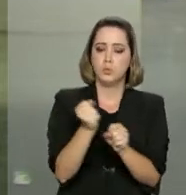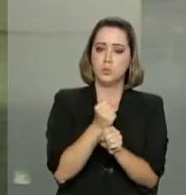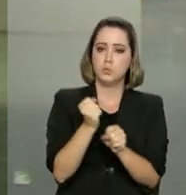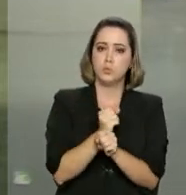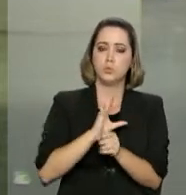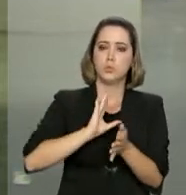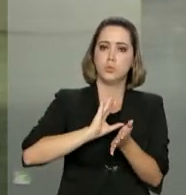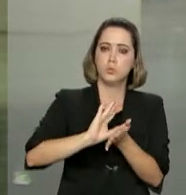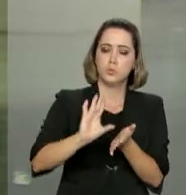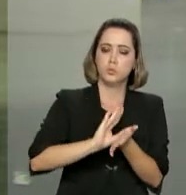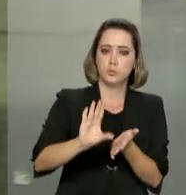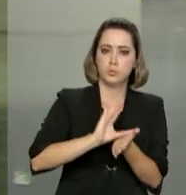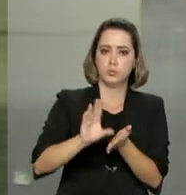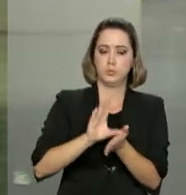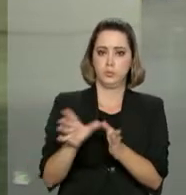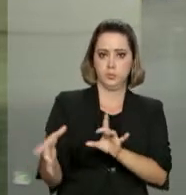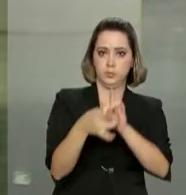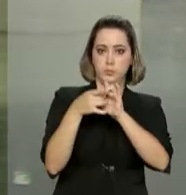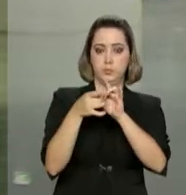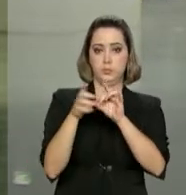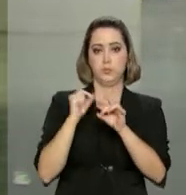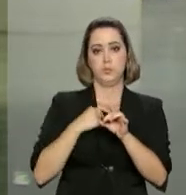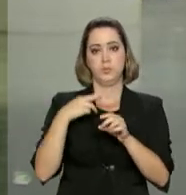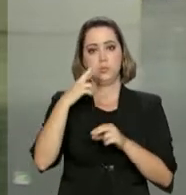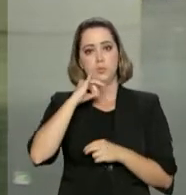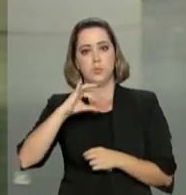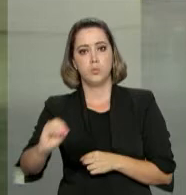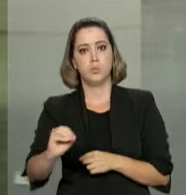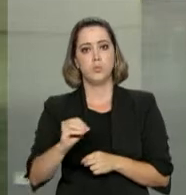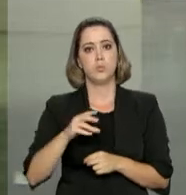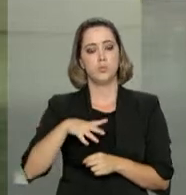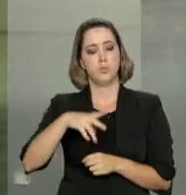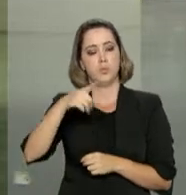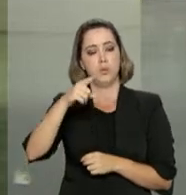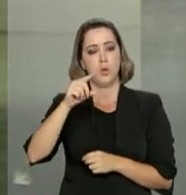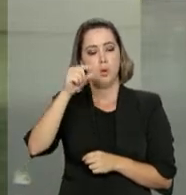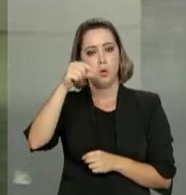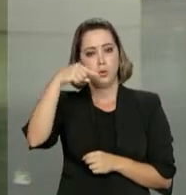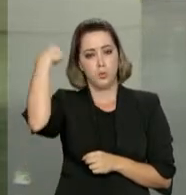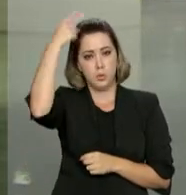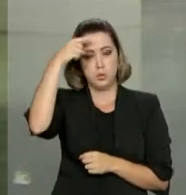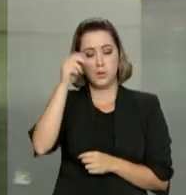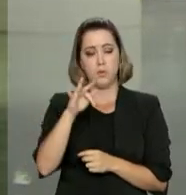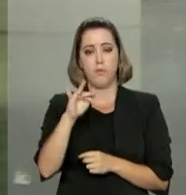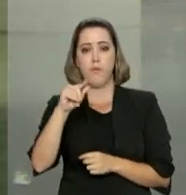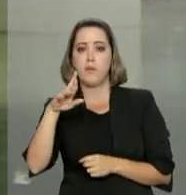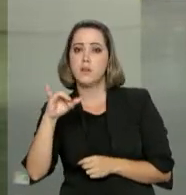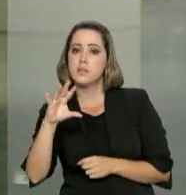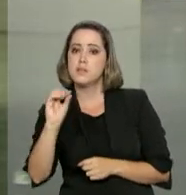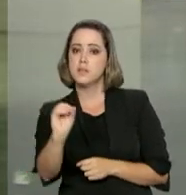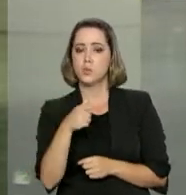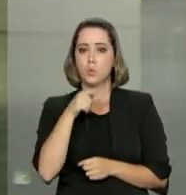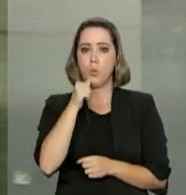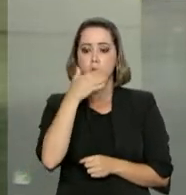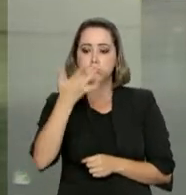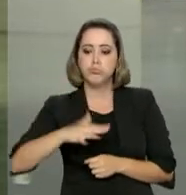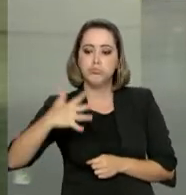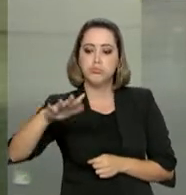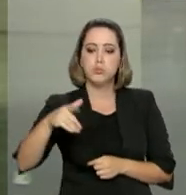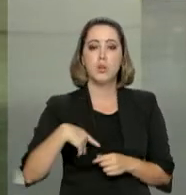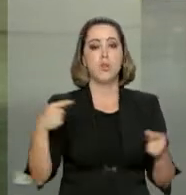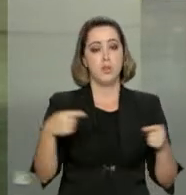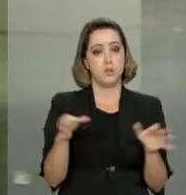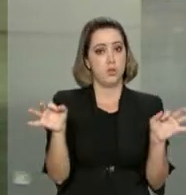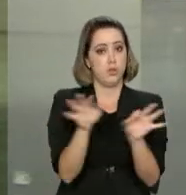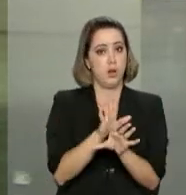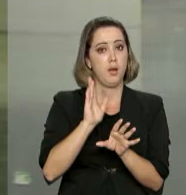de integração do projeto de integração do Rio São Francisco. O governo espera concluir ainda neste ano o Eixo Norte,